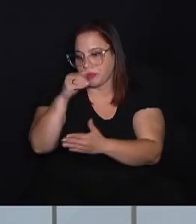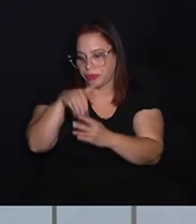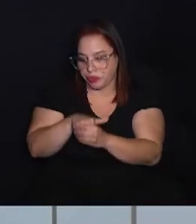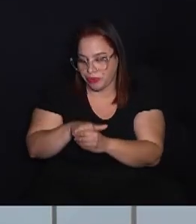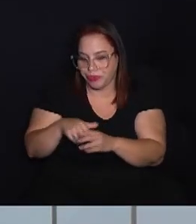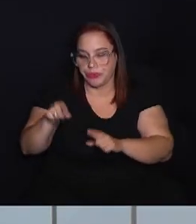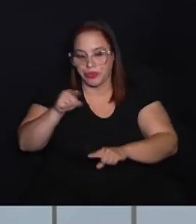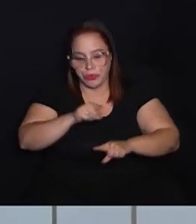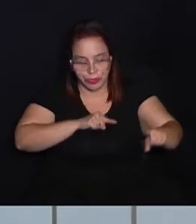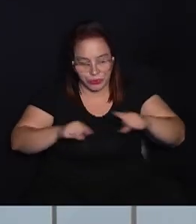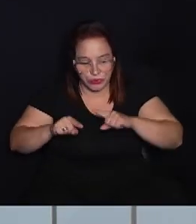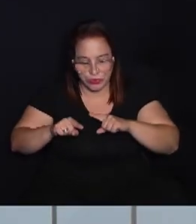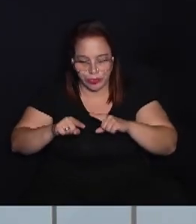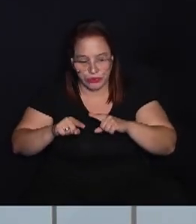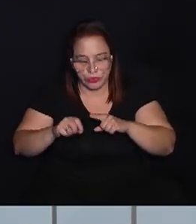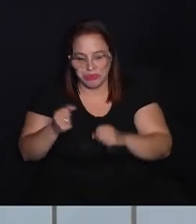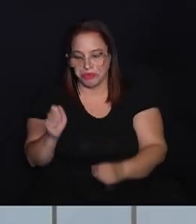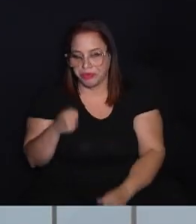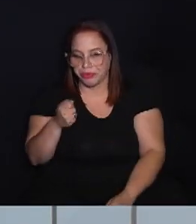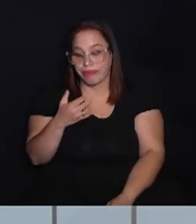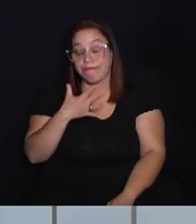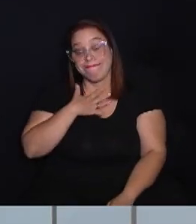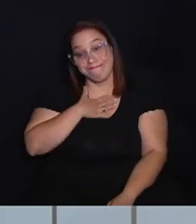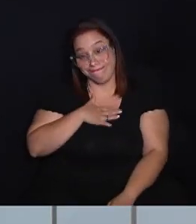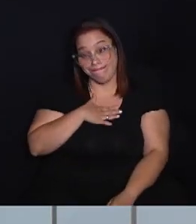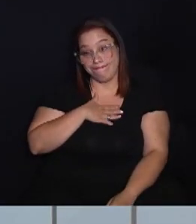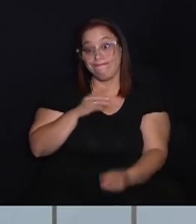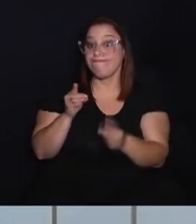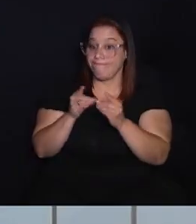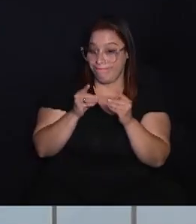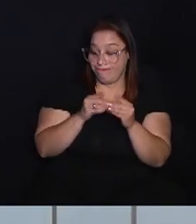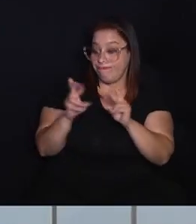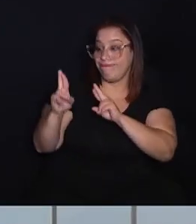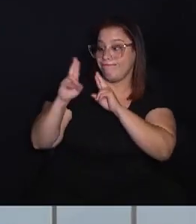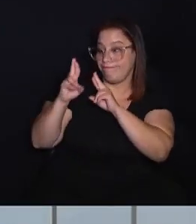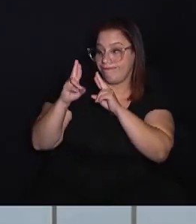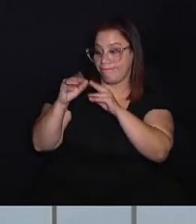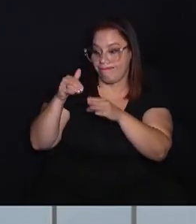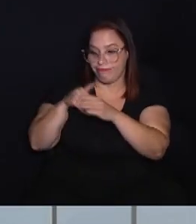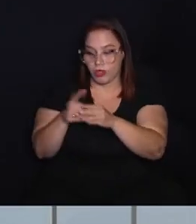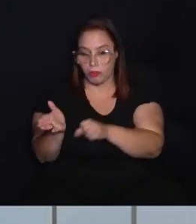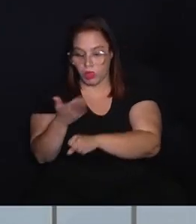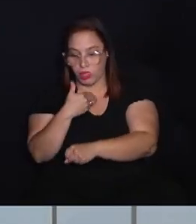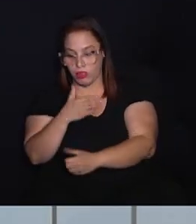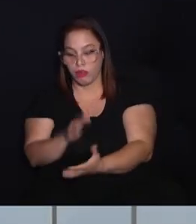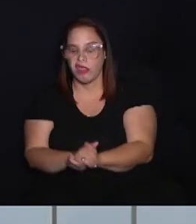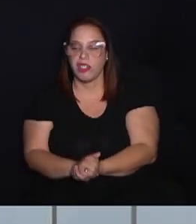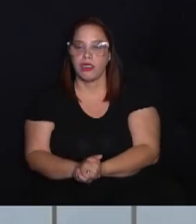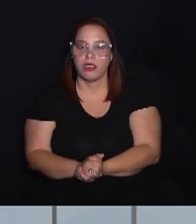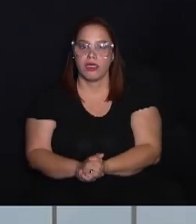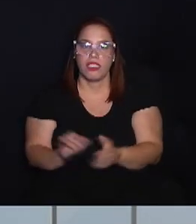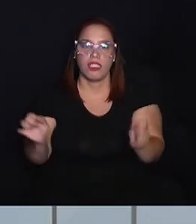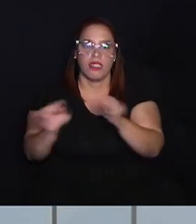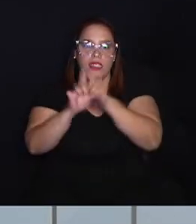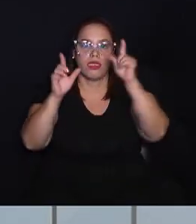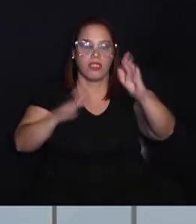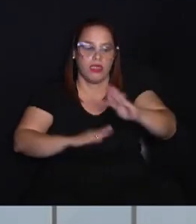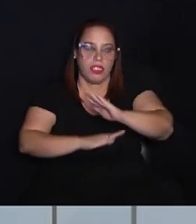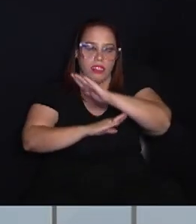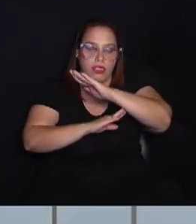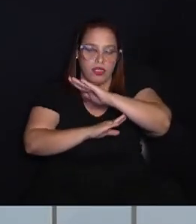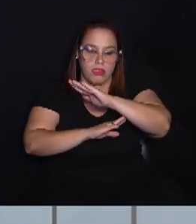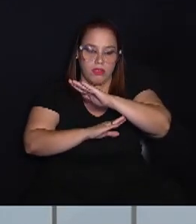corresponder à expectativa que eles carregam, e os novos vão carregar também, da população. A população vota